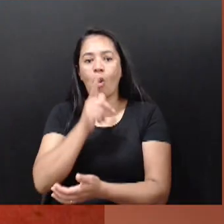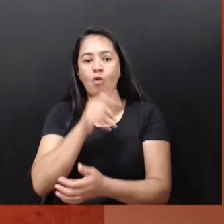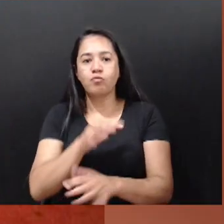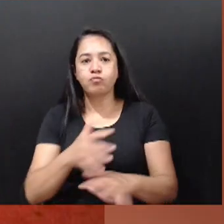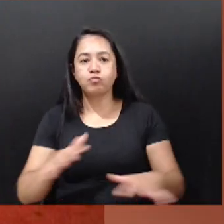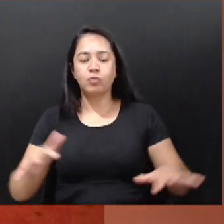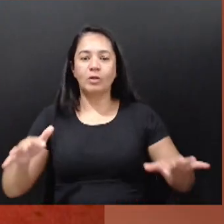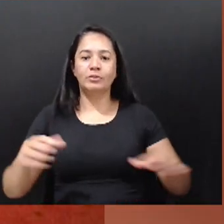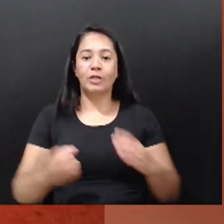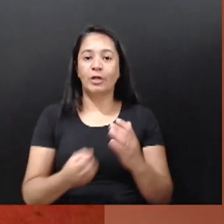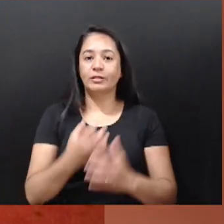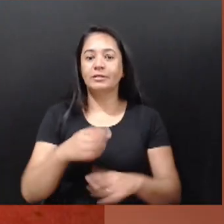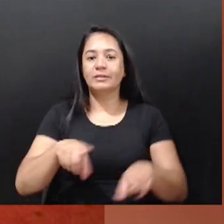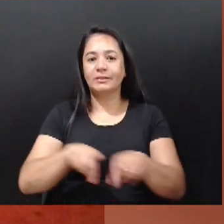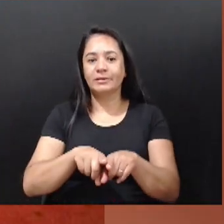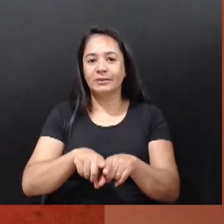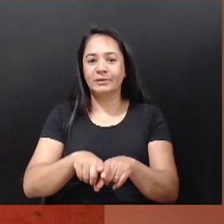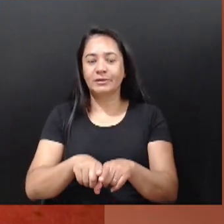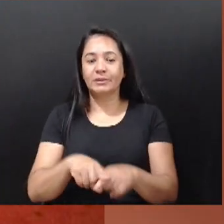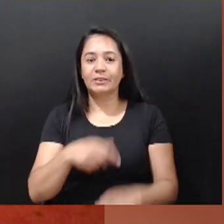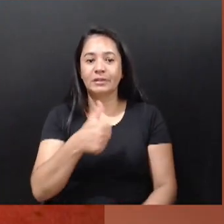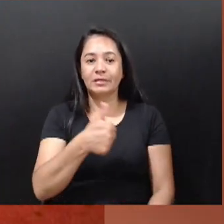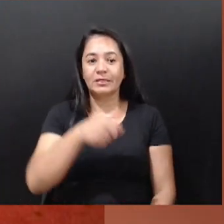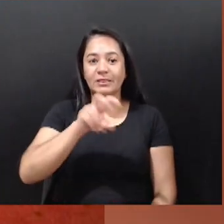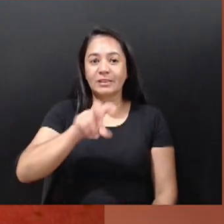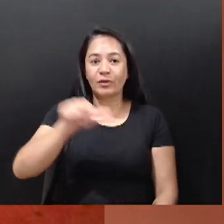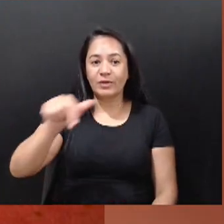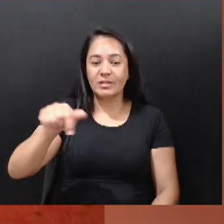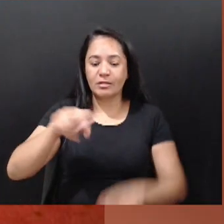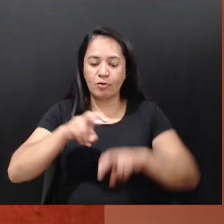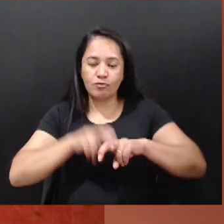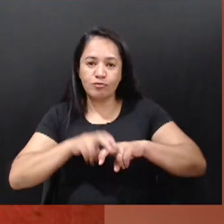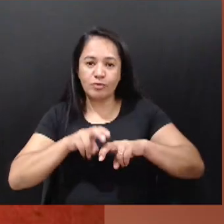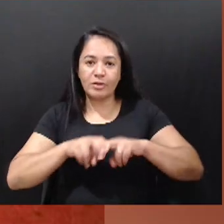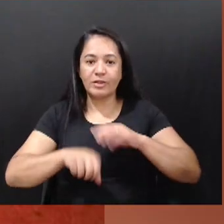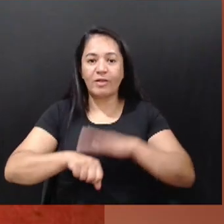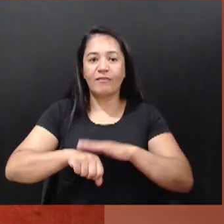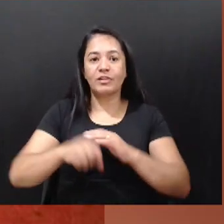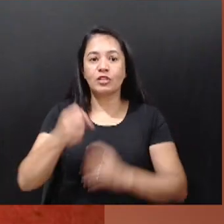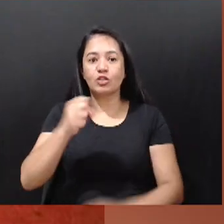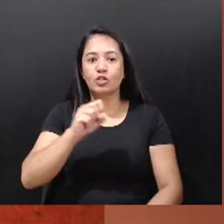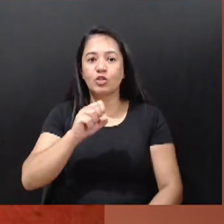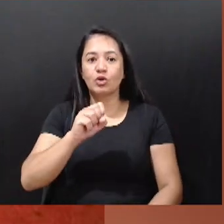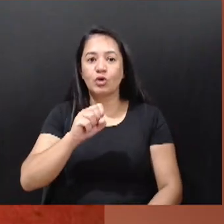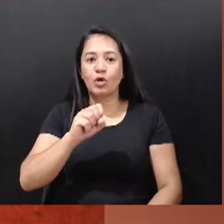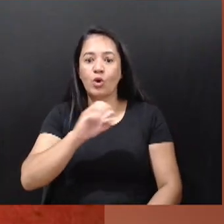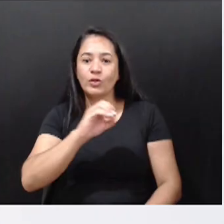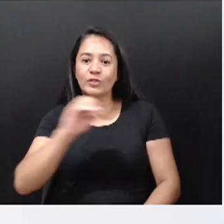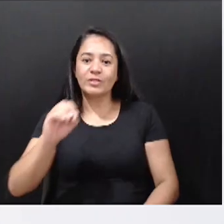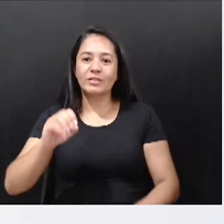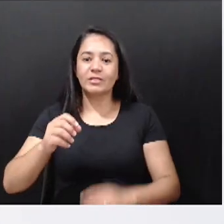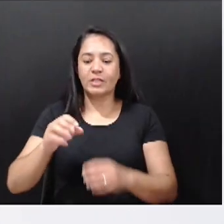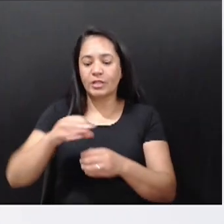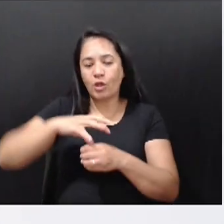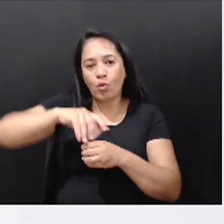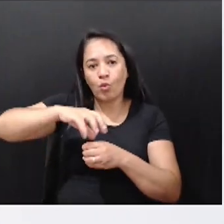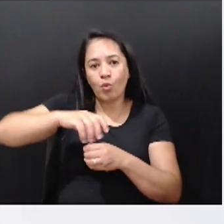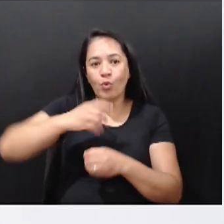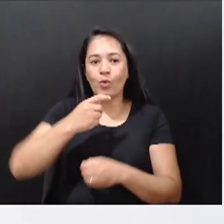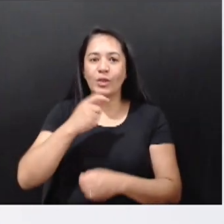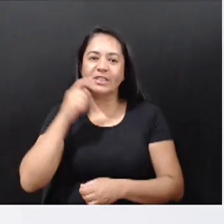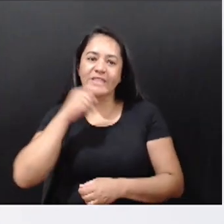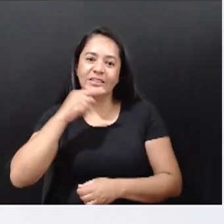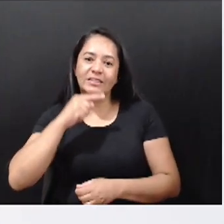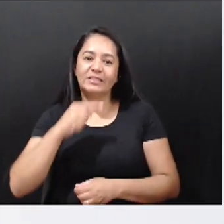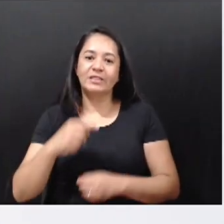estão 157 cadeiras feitas de mais de 800 tampinhas e tubos de pasta de dente. As peças,